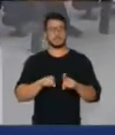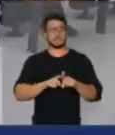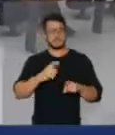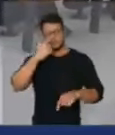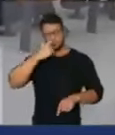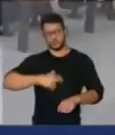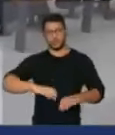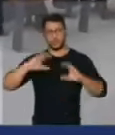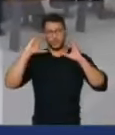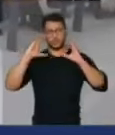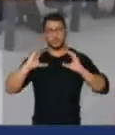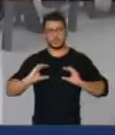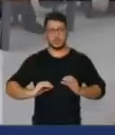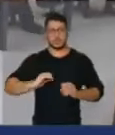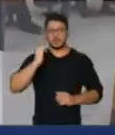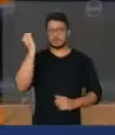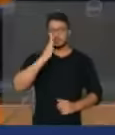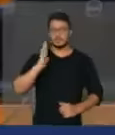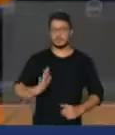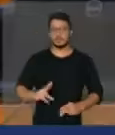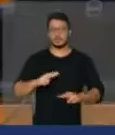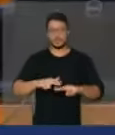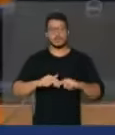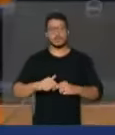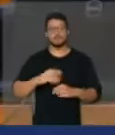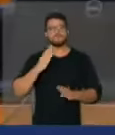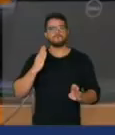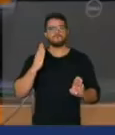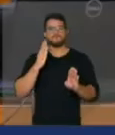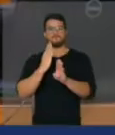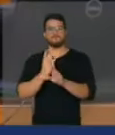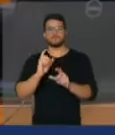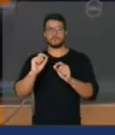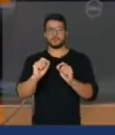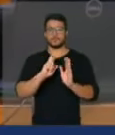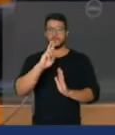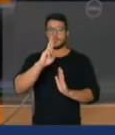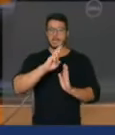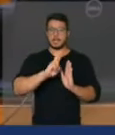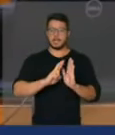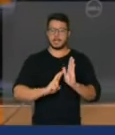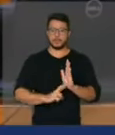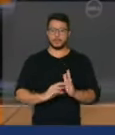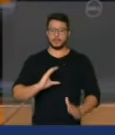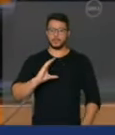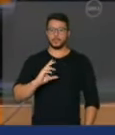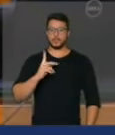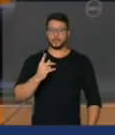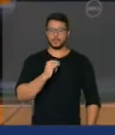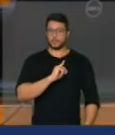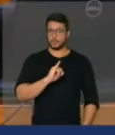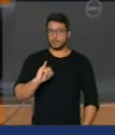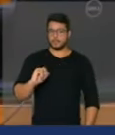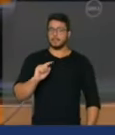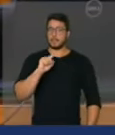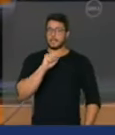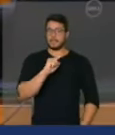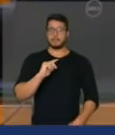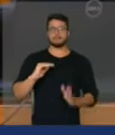tomar conhecimento das conclusões encaminhadas pelo relator da CPI da Covid no Senado